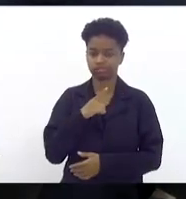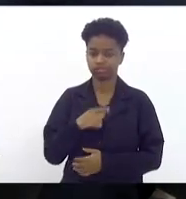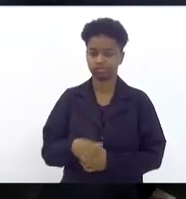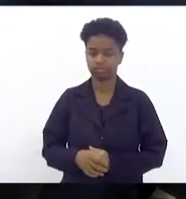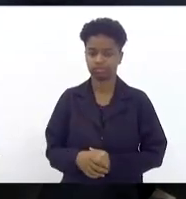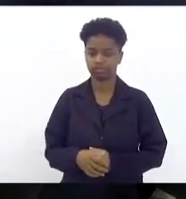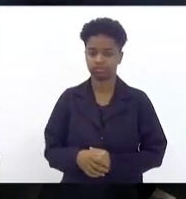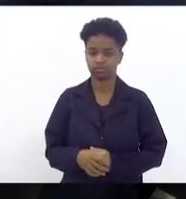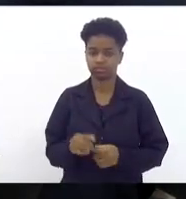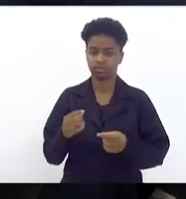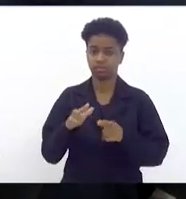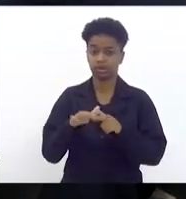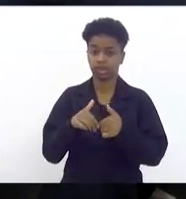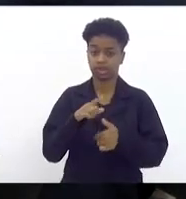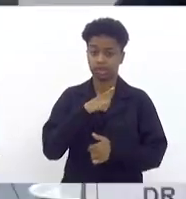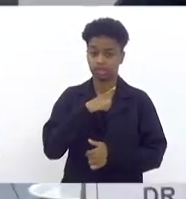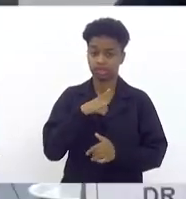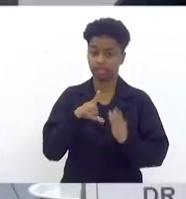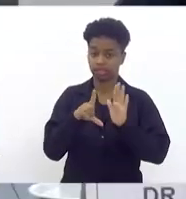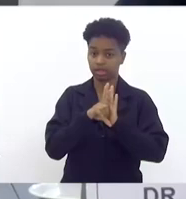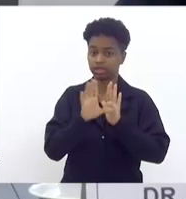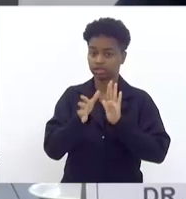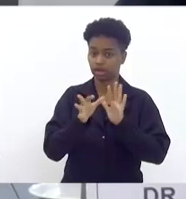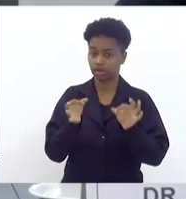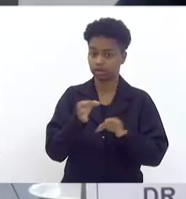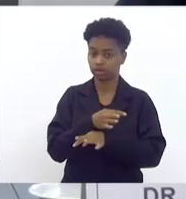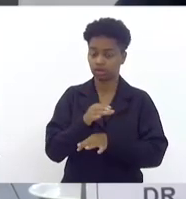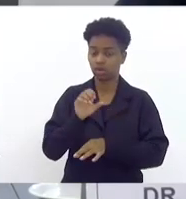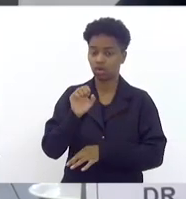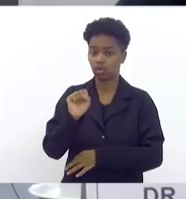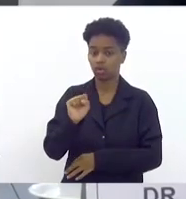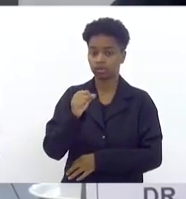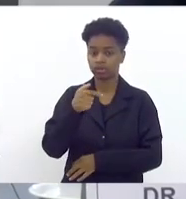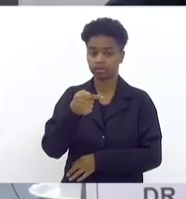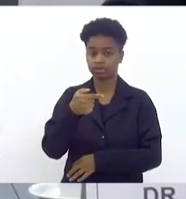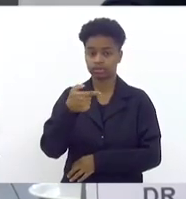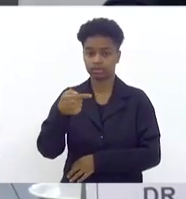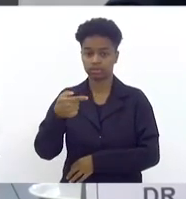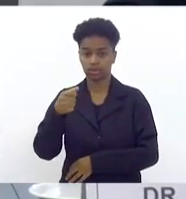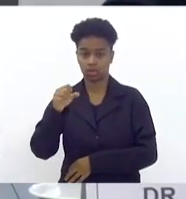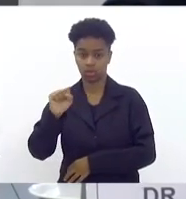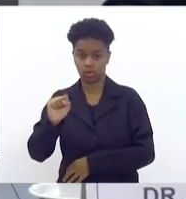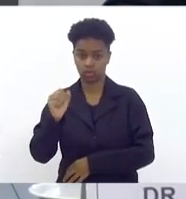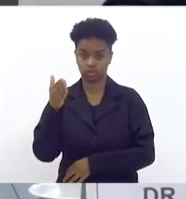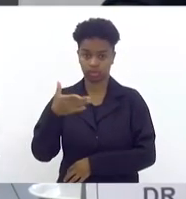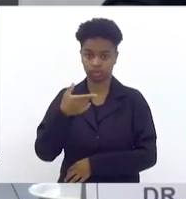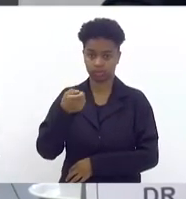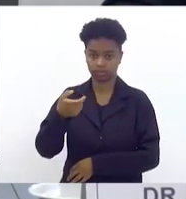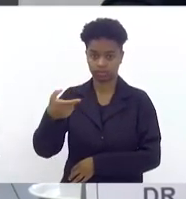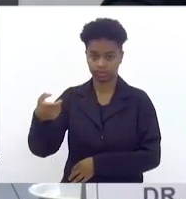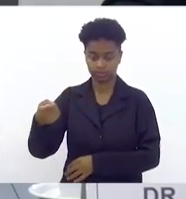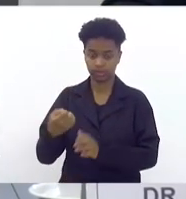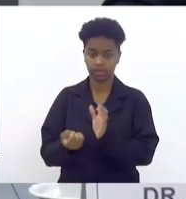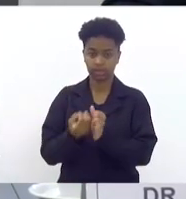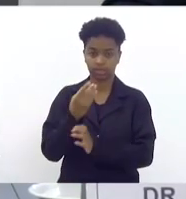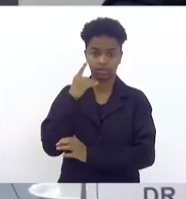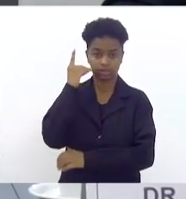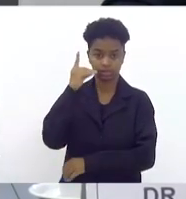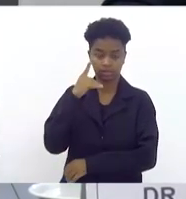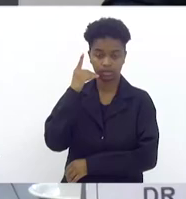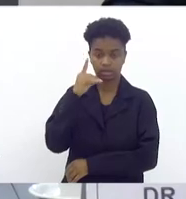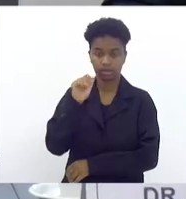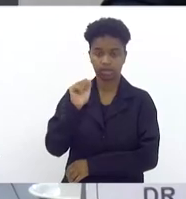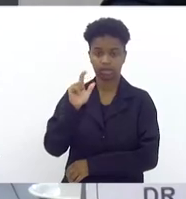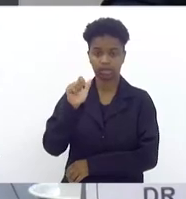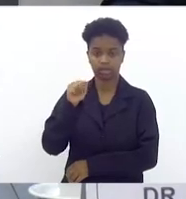em relação à lei já existente. É a lei 8.778 de 20, de autoria da deputada